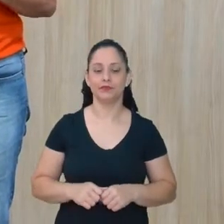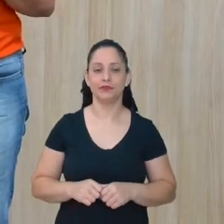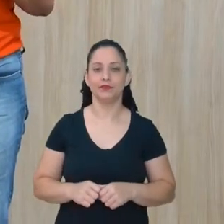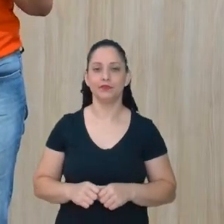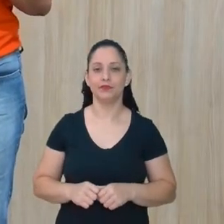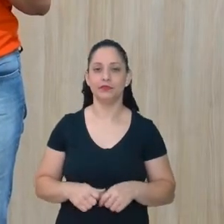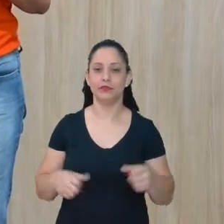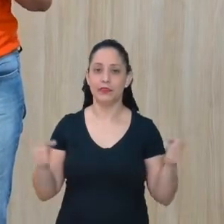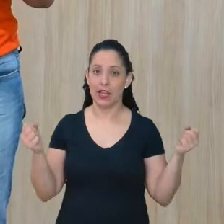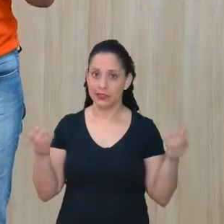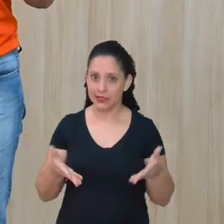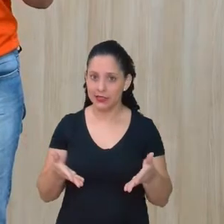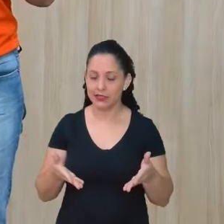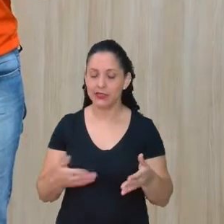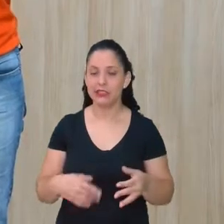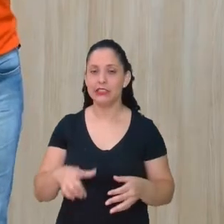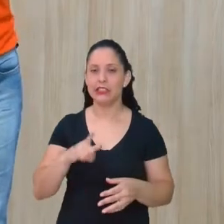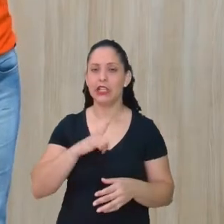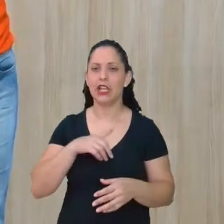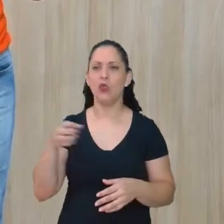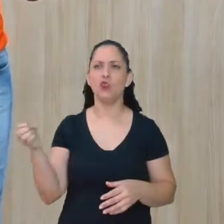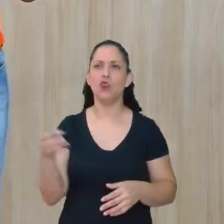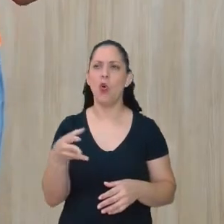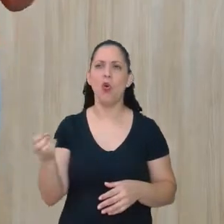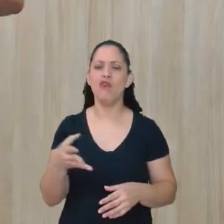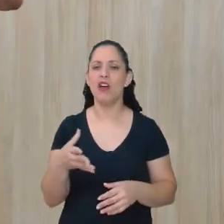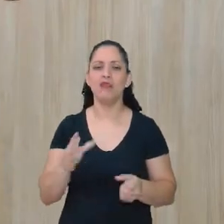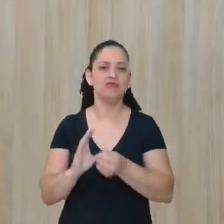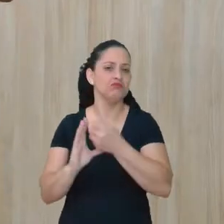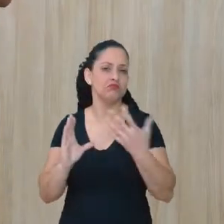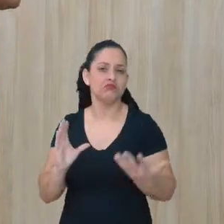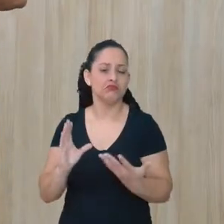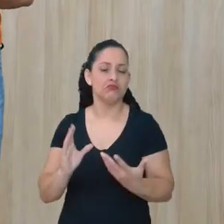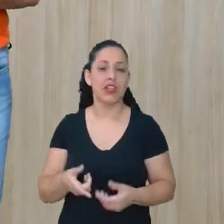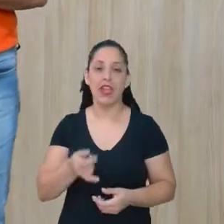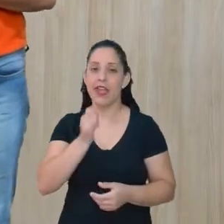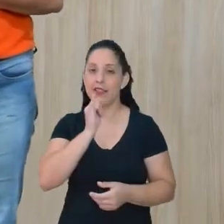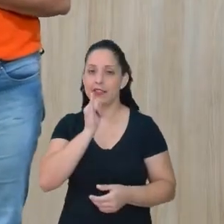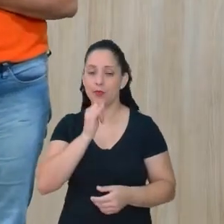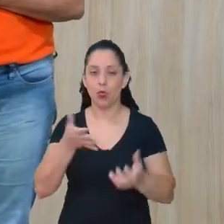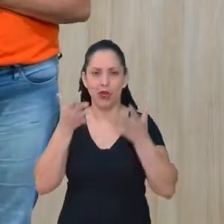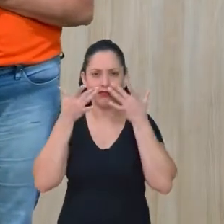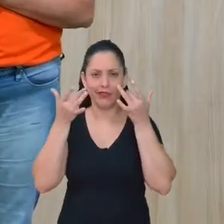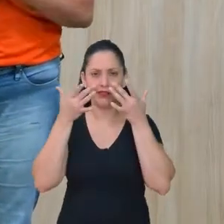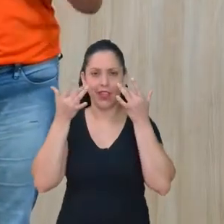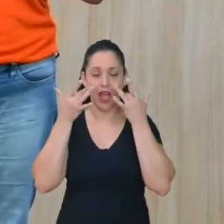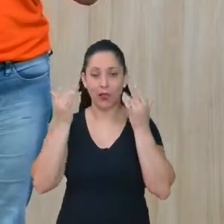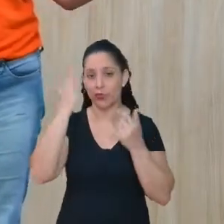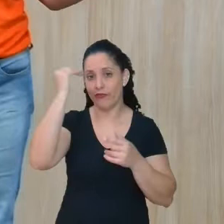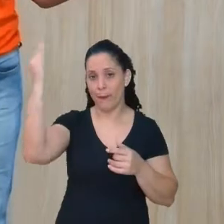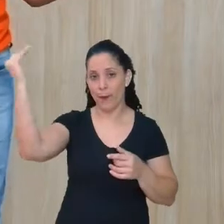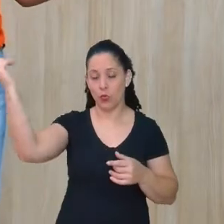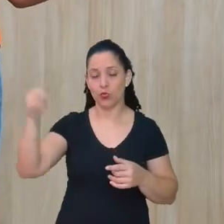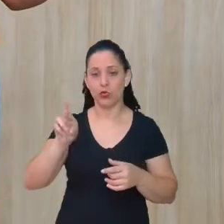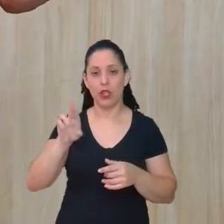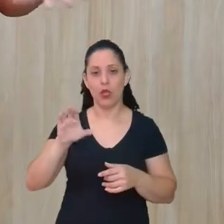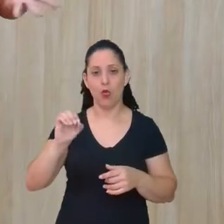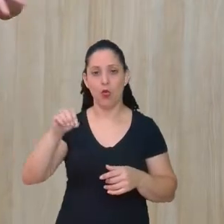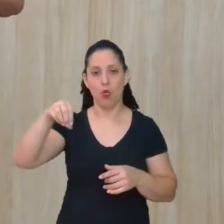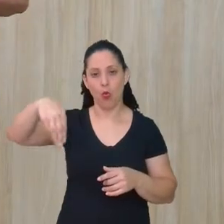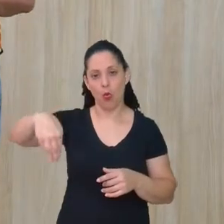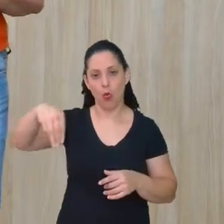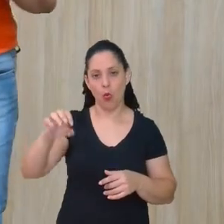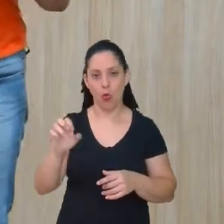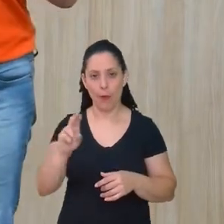a partir daí, dar uma nova visão. Você pode pegar, por exemplo, uma peça bem tradicional, bem conhecida como Romeu e Julieta. Isso.